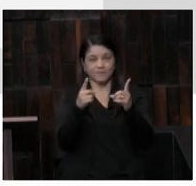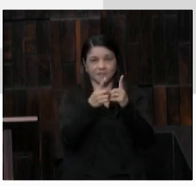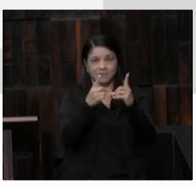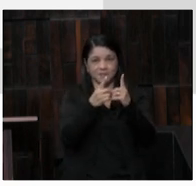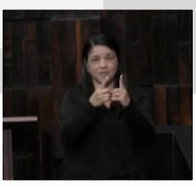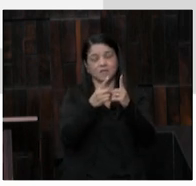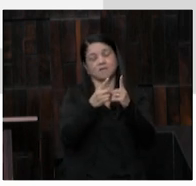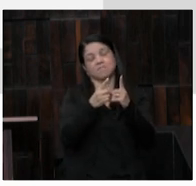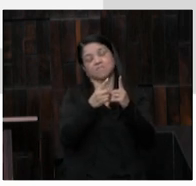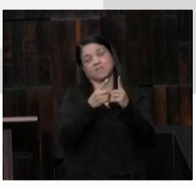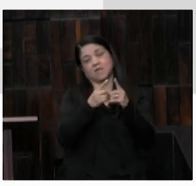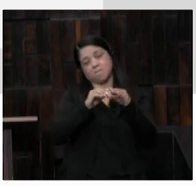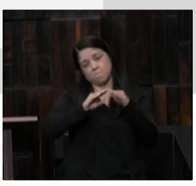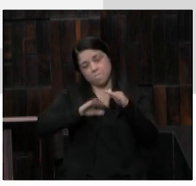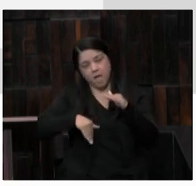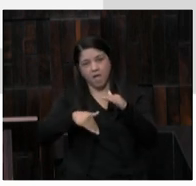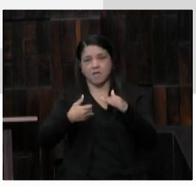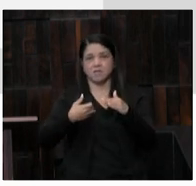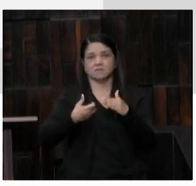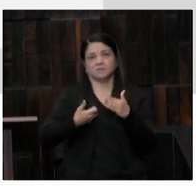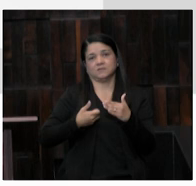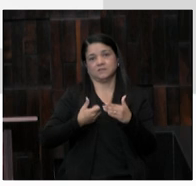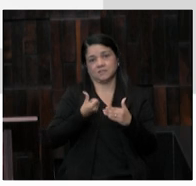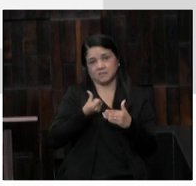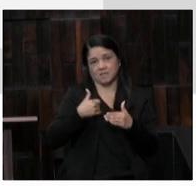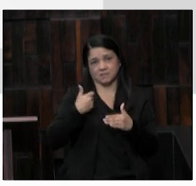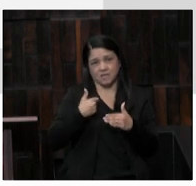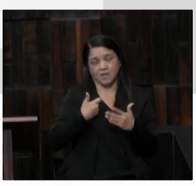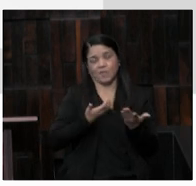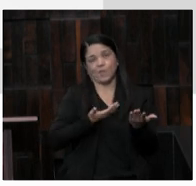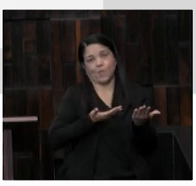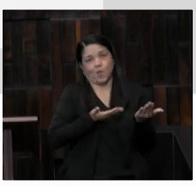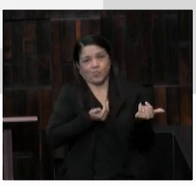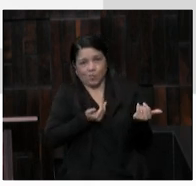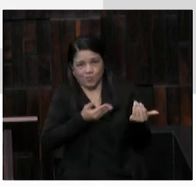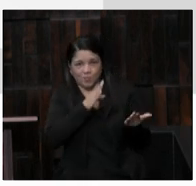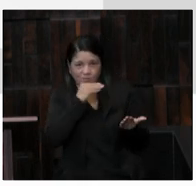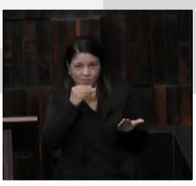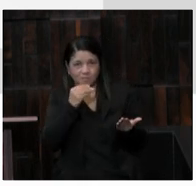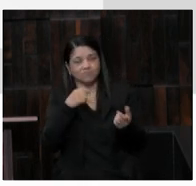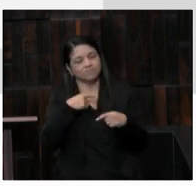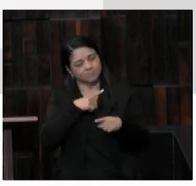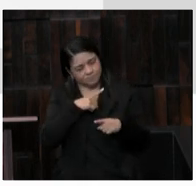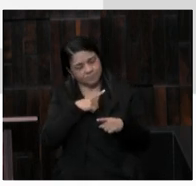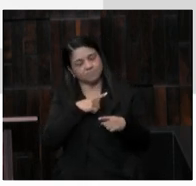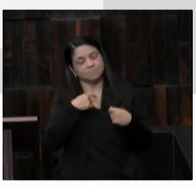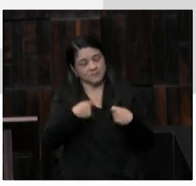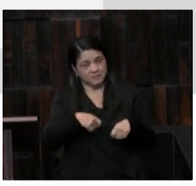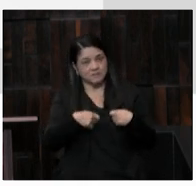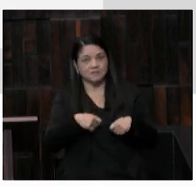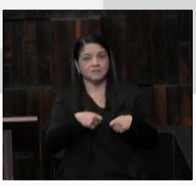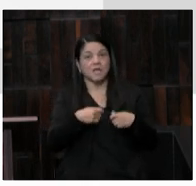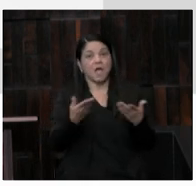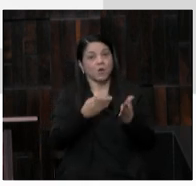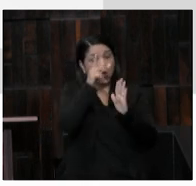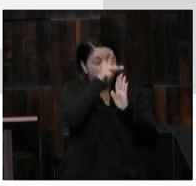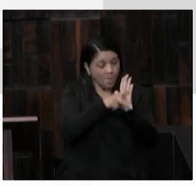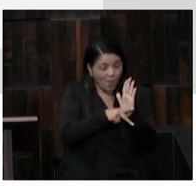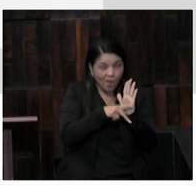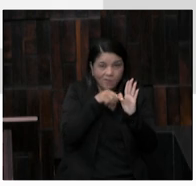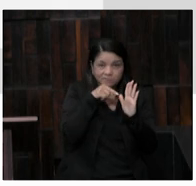mais novas, adolescentes, enfim, que a gente sabe que também é uma demanda que a gente tem. Mas, nesse momento, falando de projeto de pesquisa, a